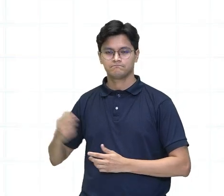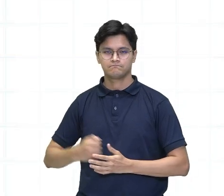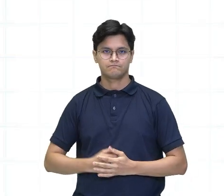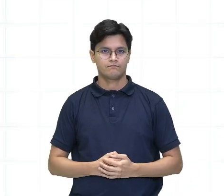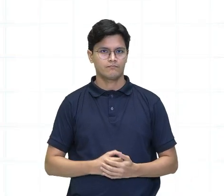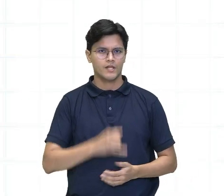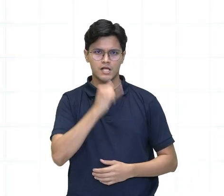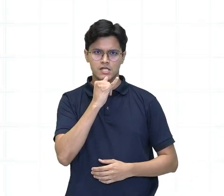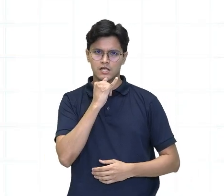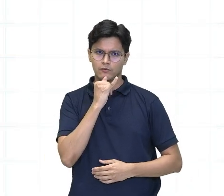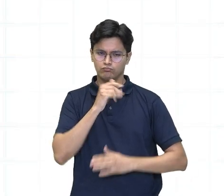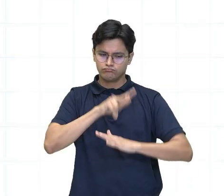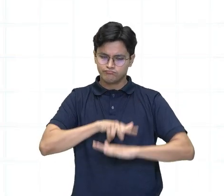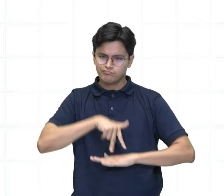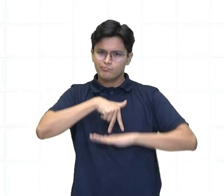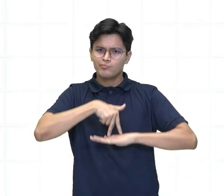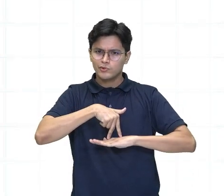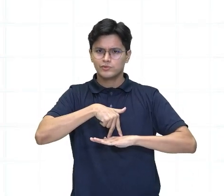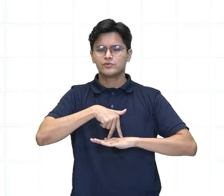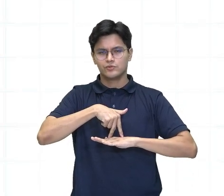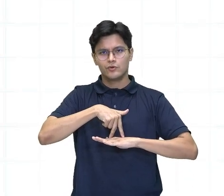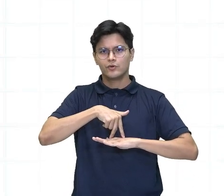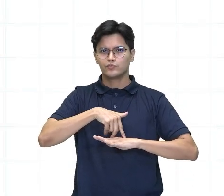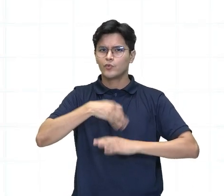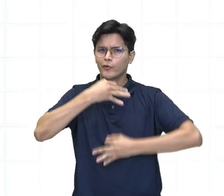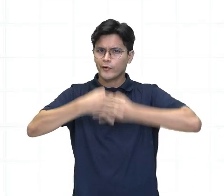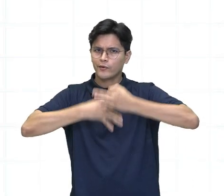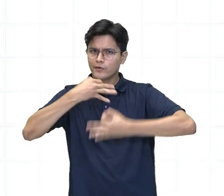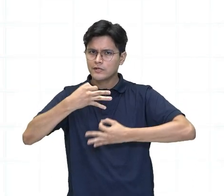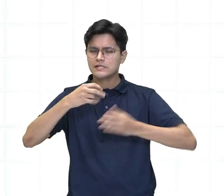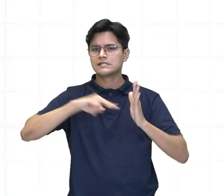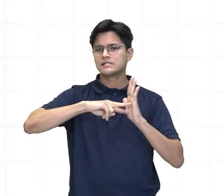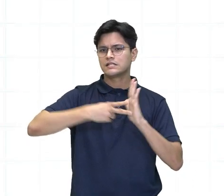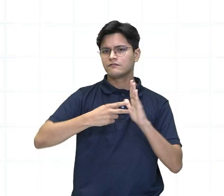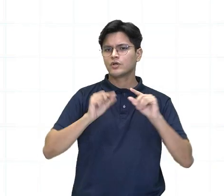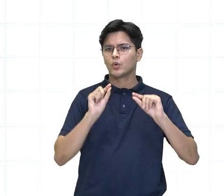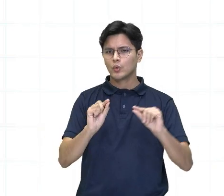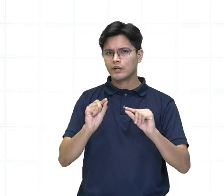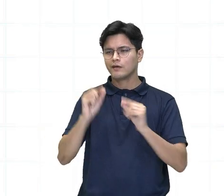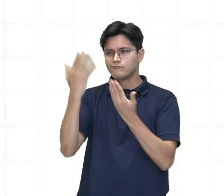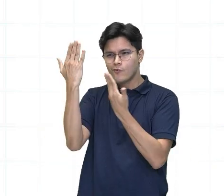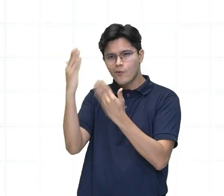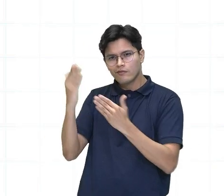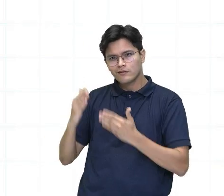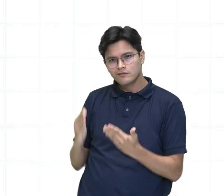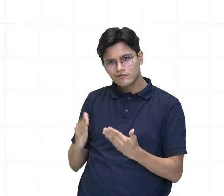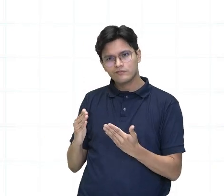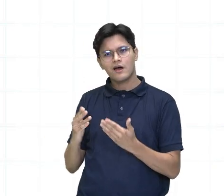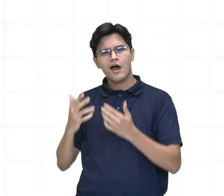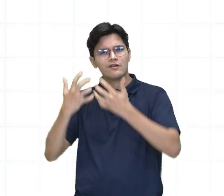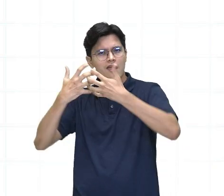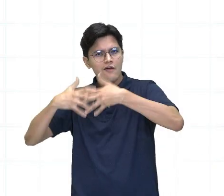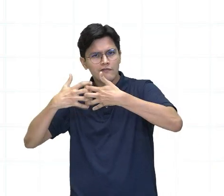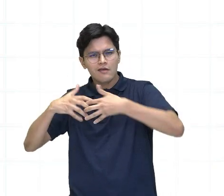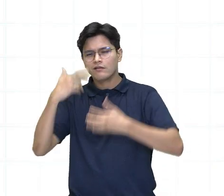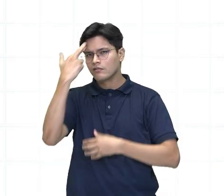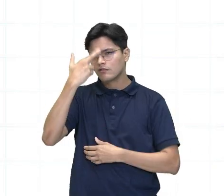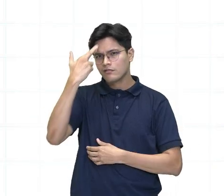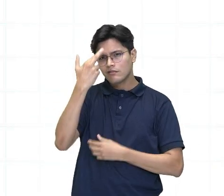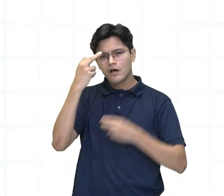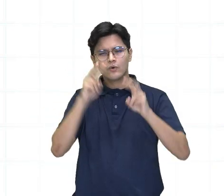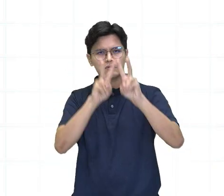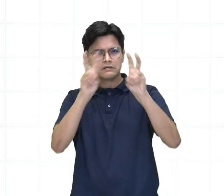posiciono criticamente, né, significa aí o quê? Adotar uma abordagem analítica e reflexiva em relação a um determinado tema,